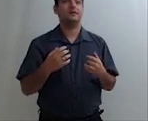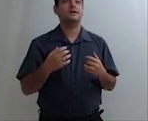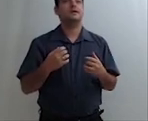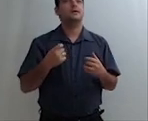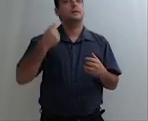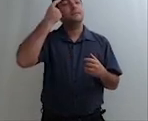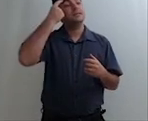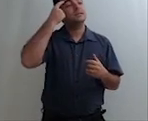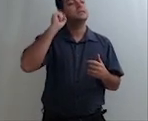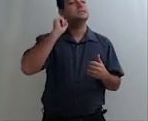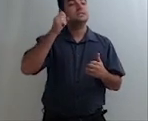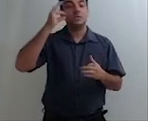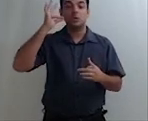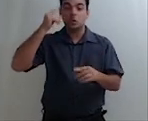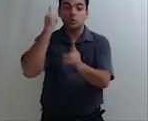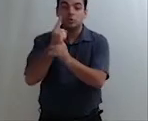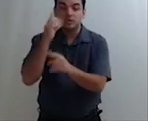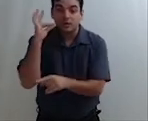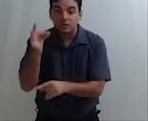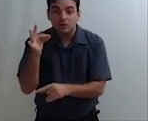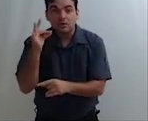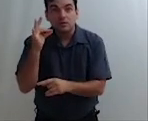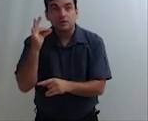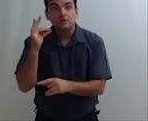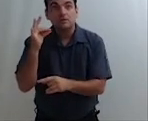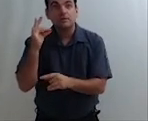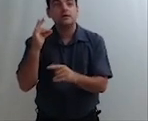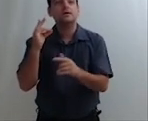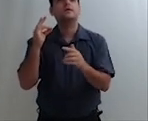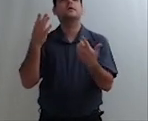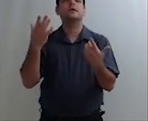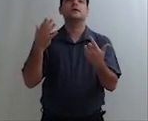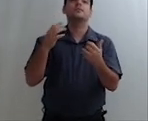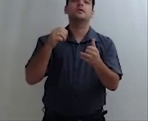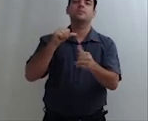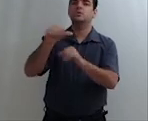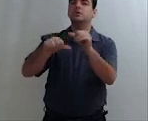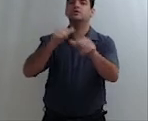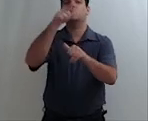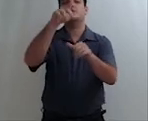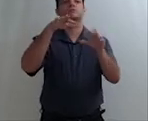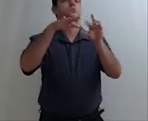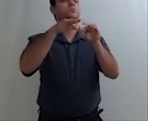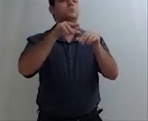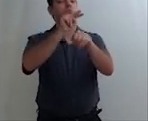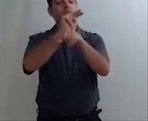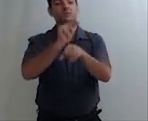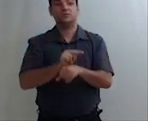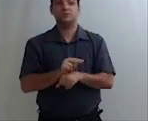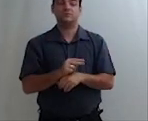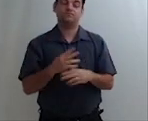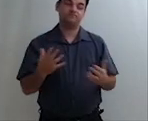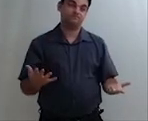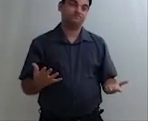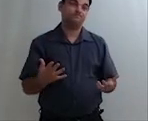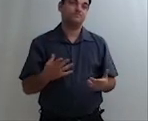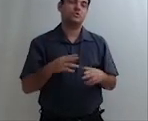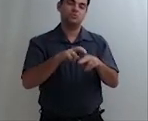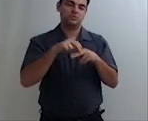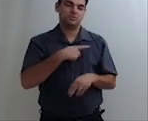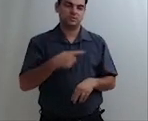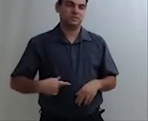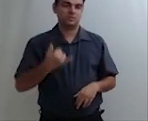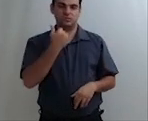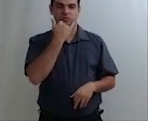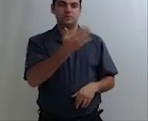forma eh de de de sem qualquer provocação seja de ofício pelo juiz então senhor presidente eu pedindo ven